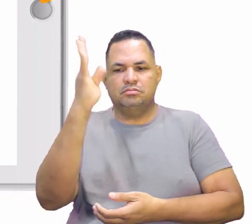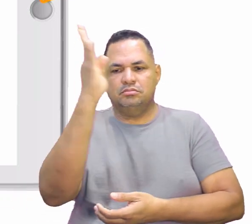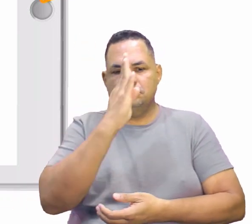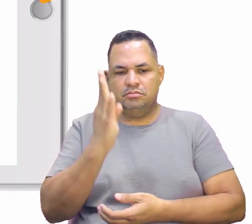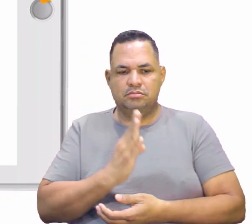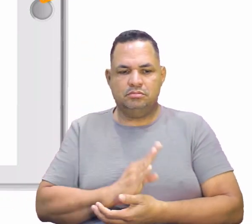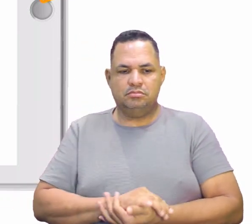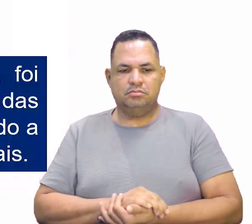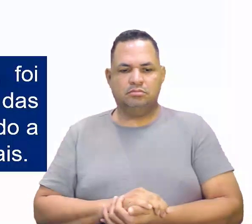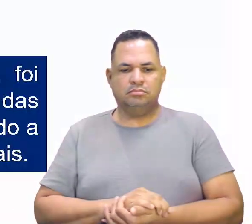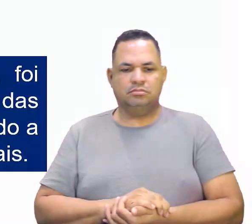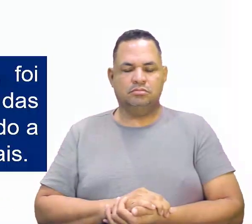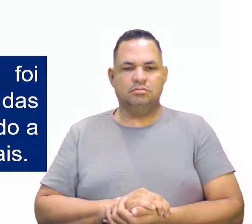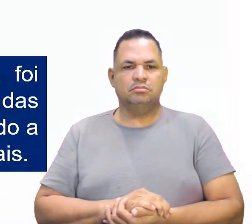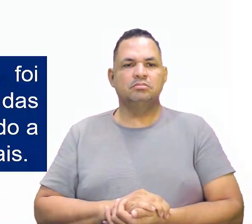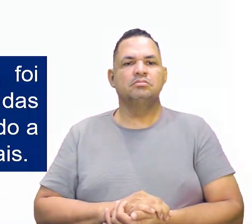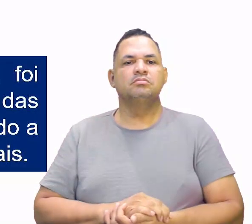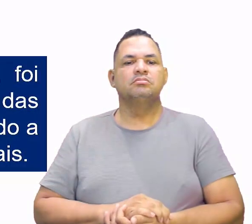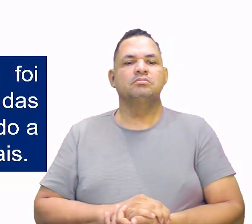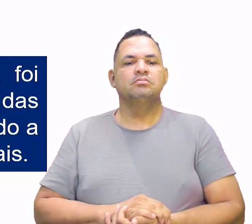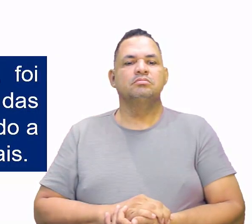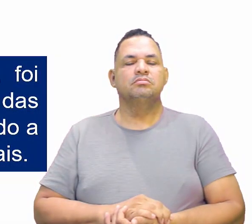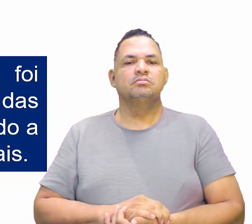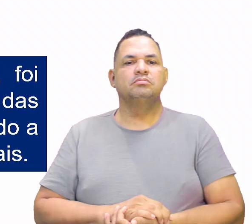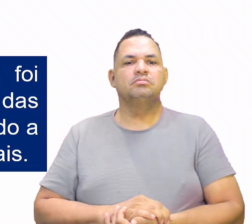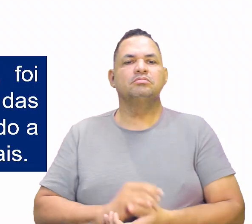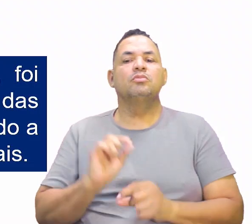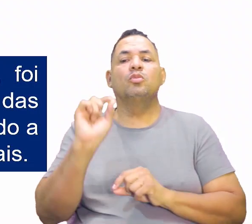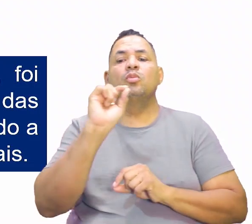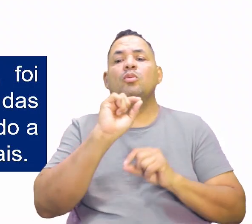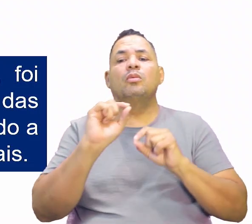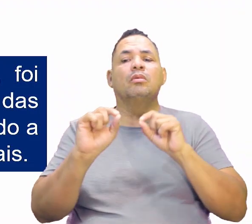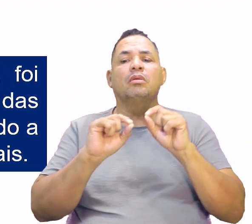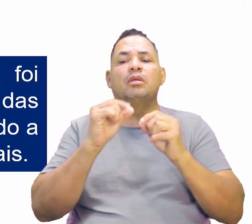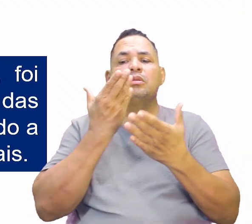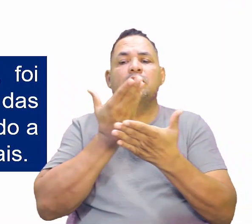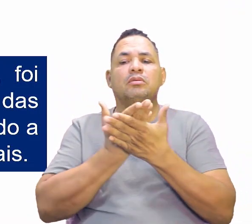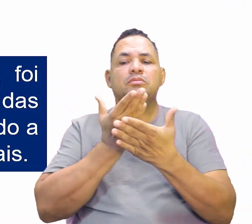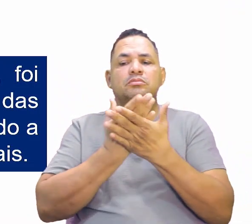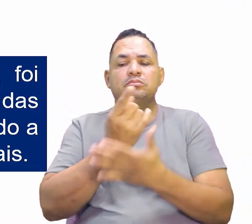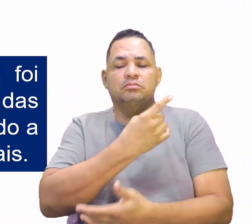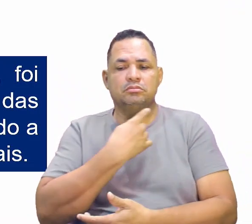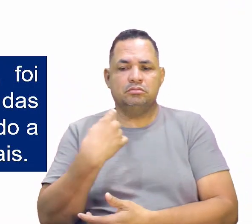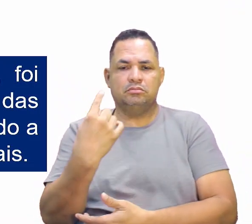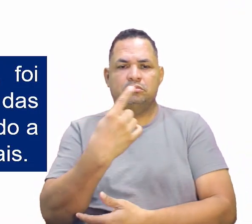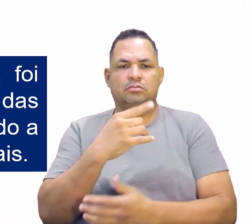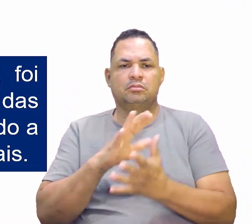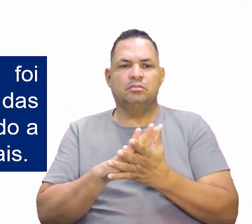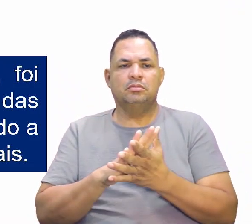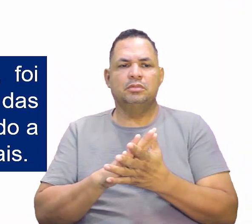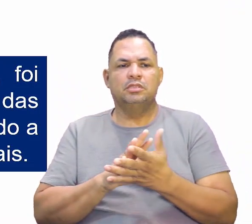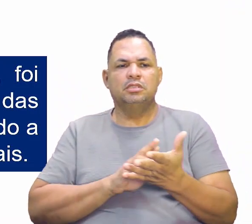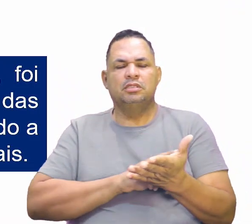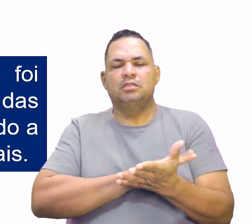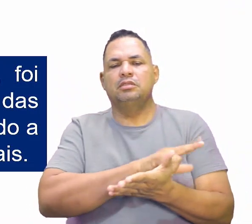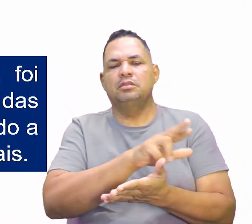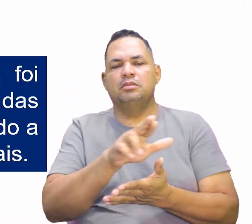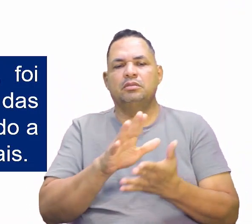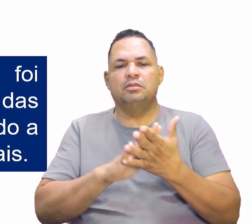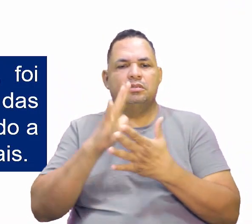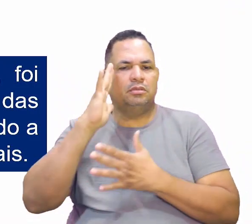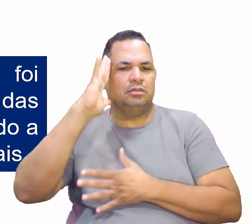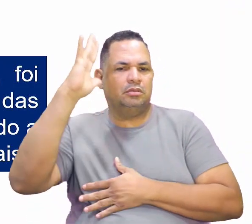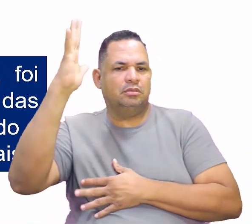modernismo brasileiro. Então, isso. E o que foram essas vanguardas, hein, pessoal? As diversas tendências artísticas